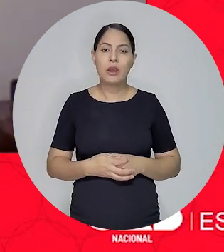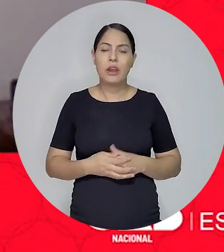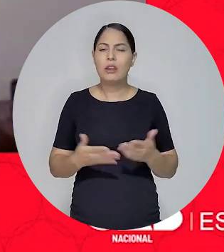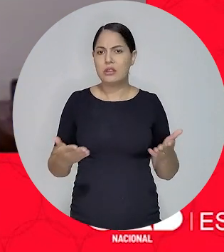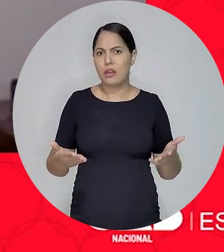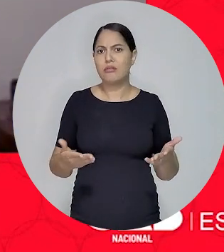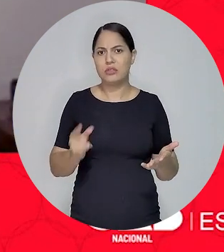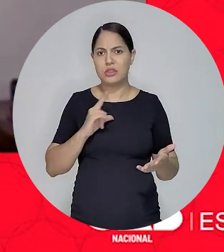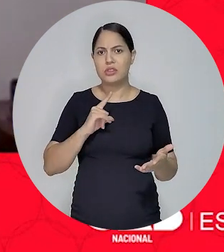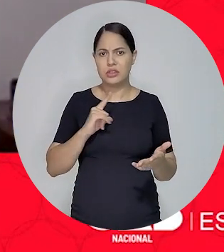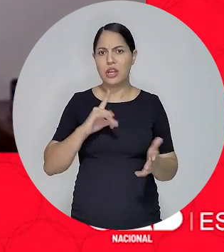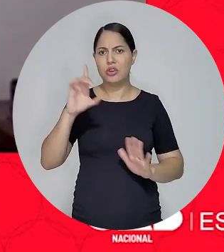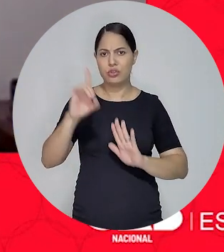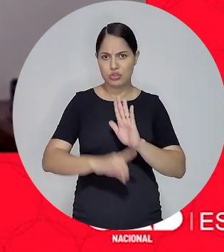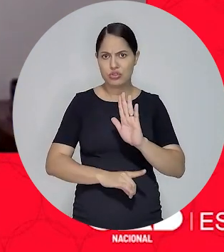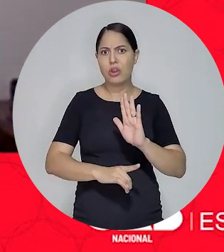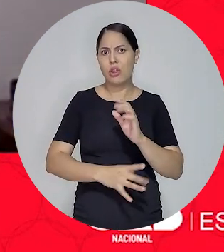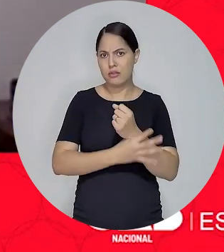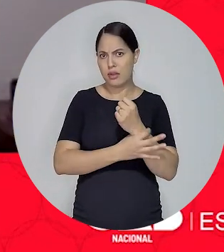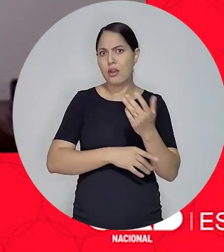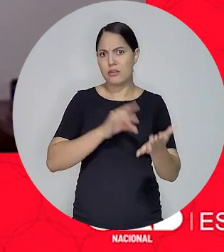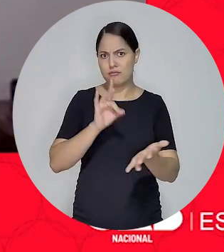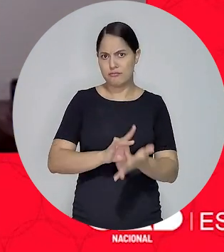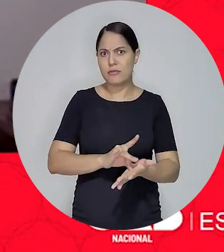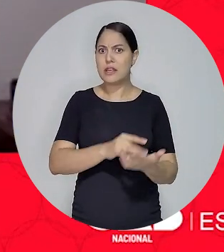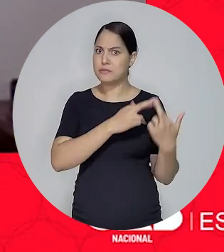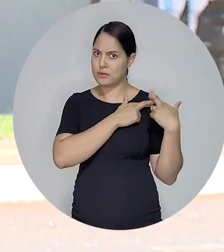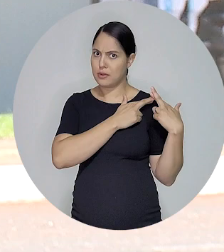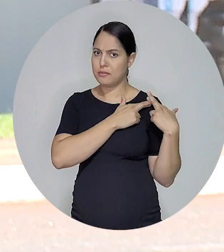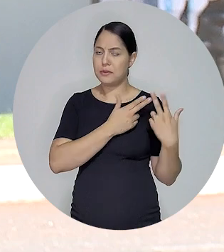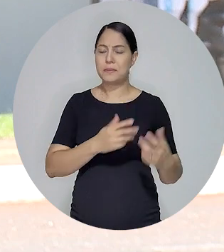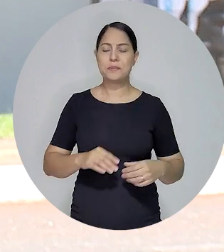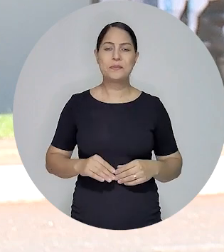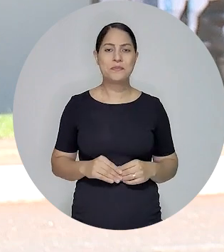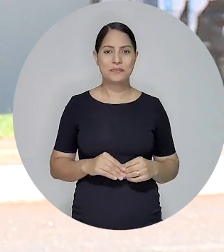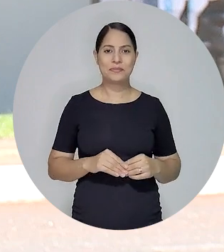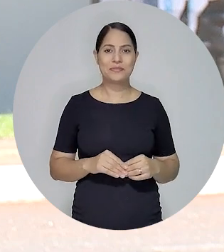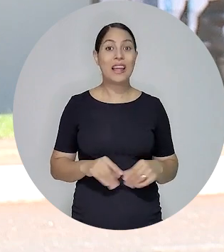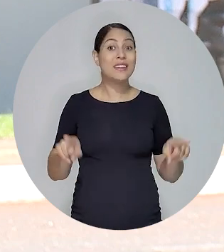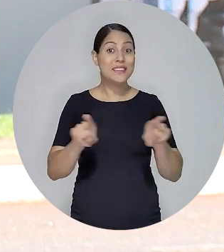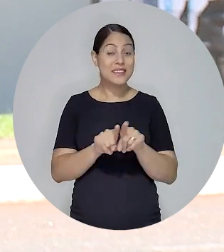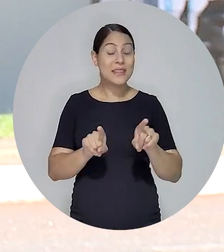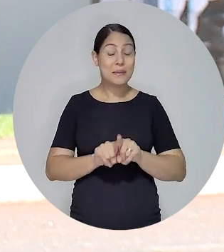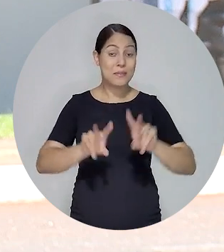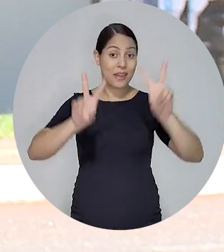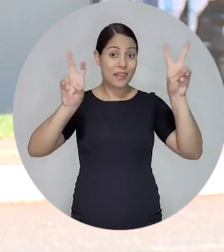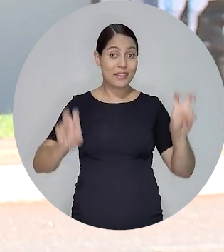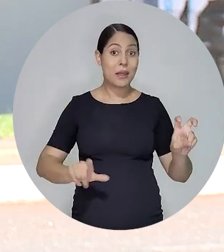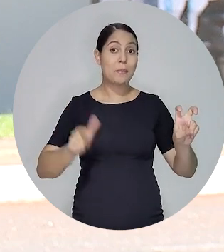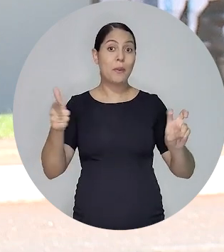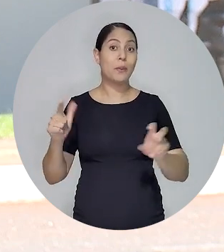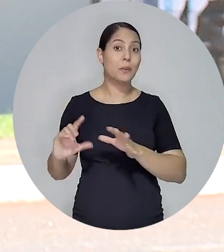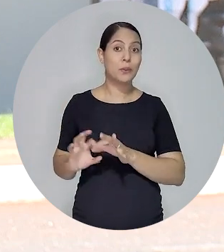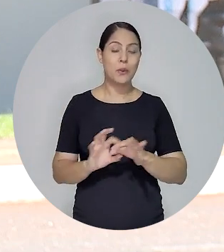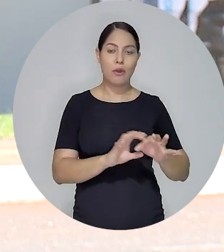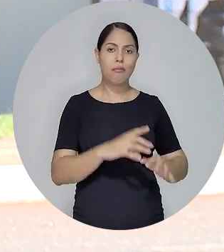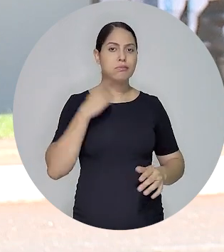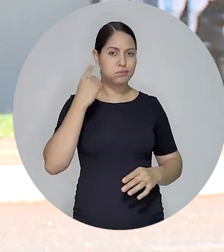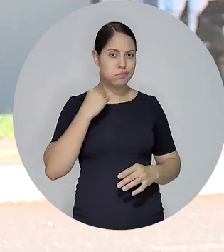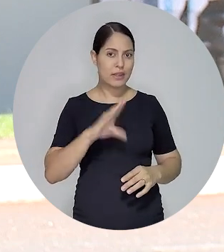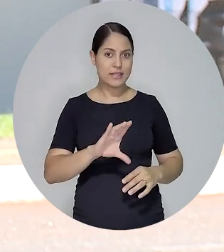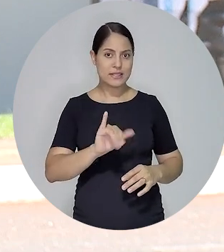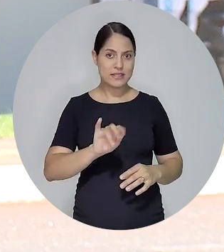instituição e poder corresponsável, né, na efetivação desses direitos. Outro assunto tratado pela aula aberta da pós-graduação